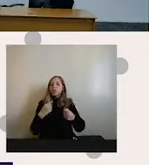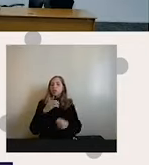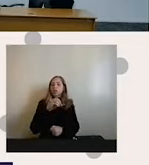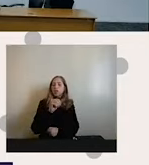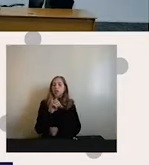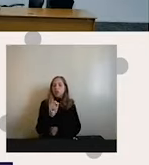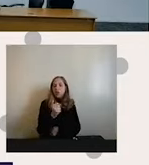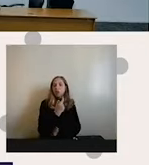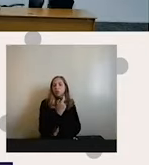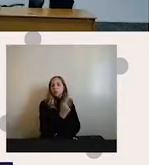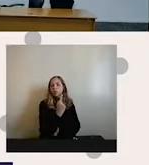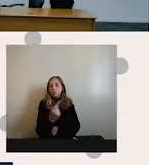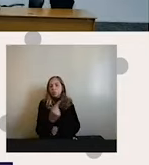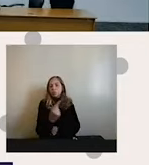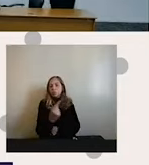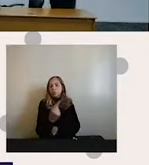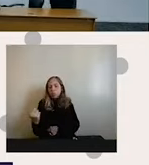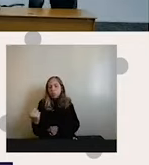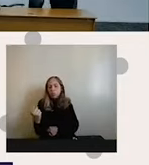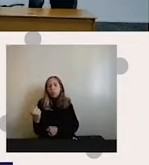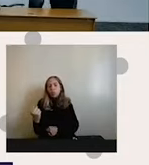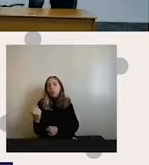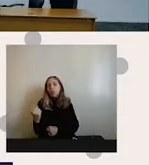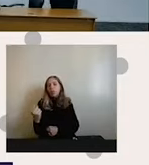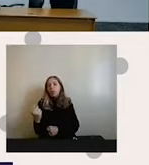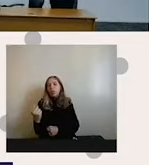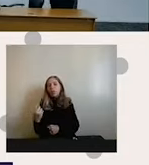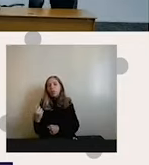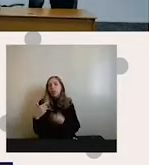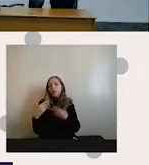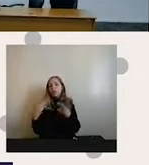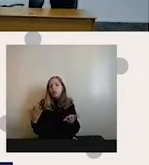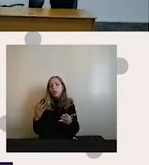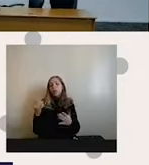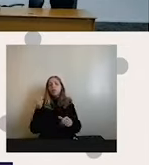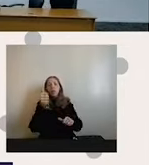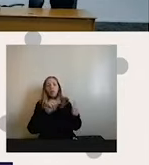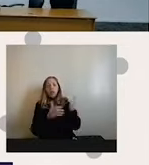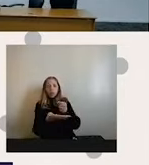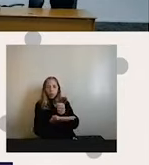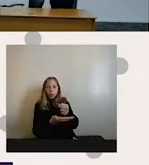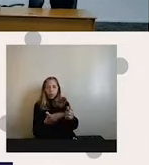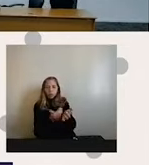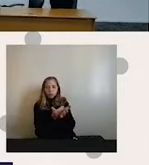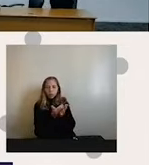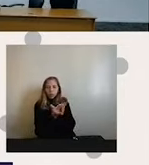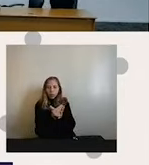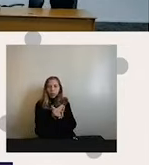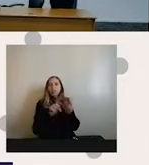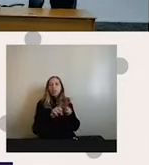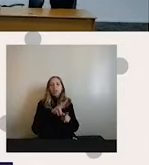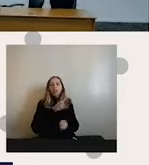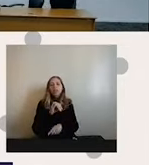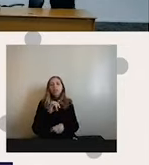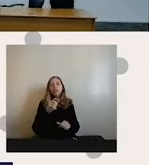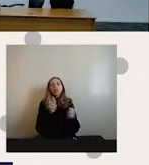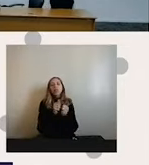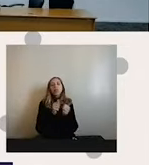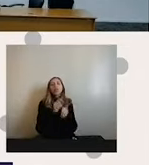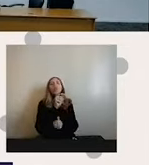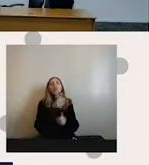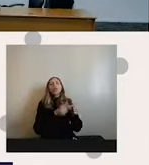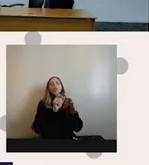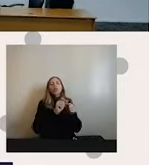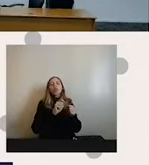anamnese, história clínica, que vai depender do que o trabalhador fala. Uma dúvida legítima que